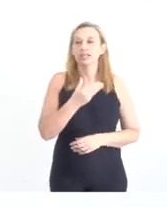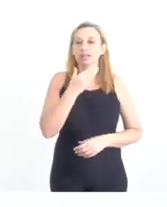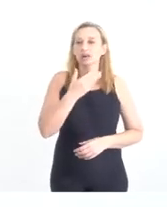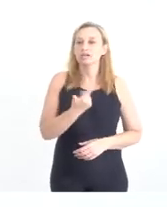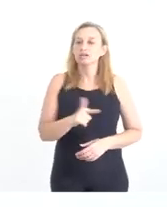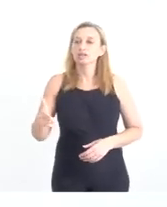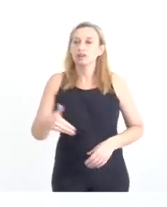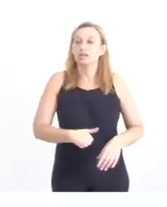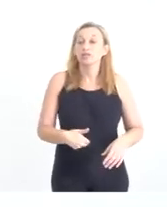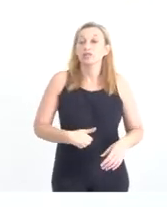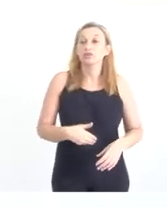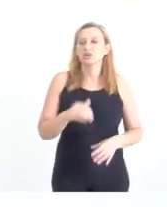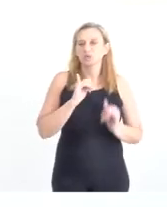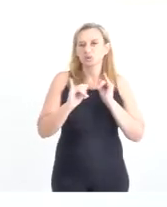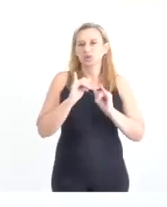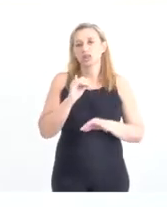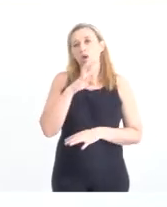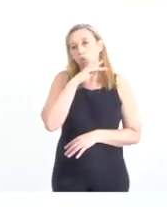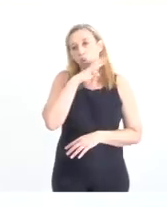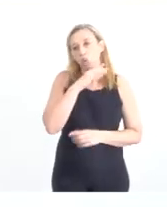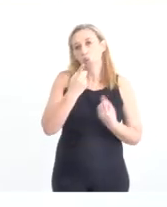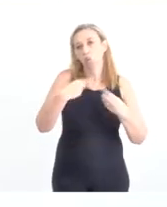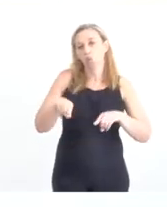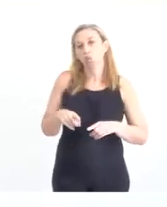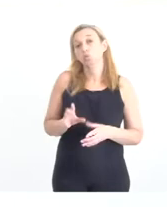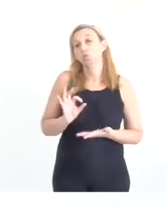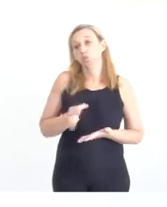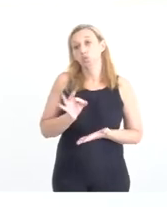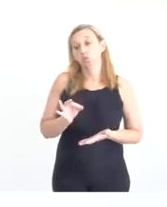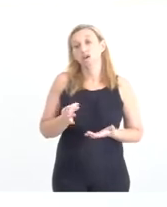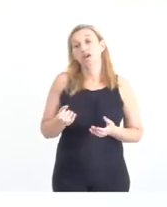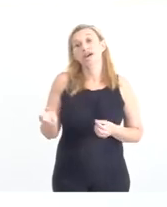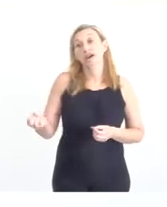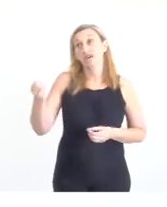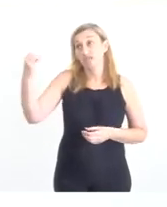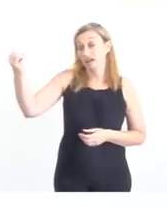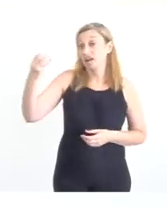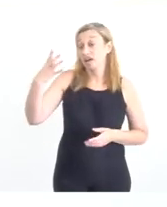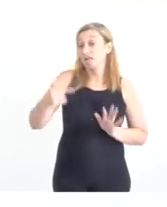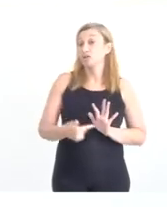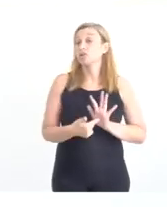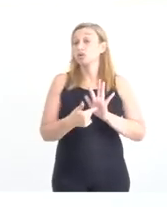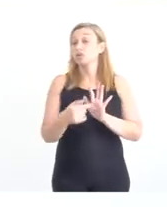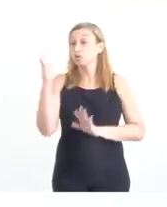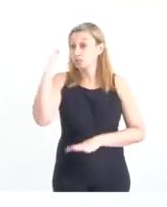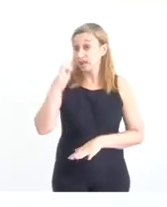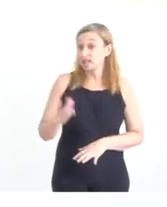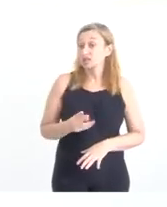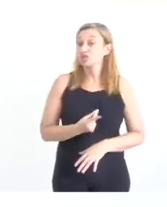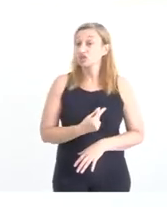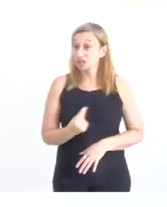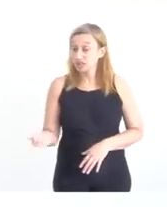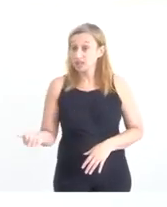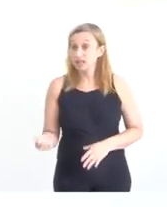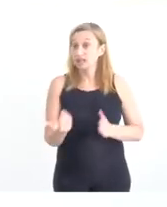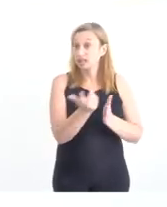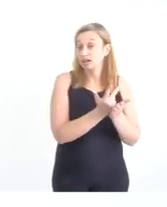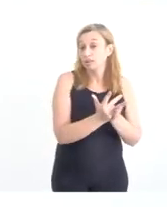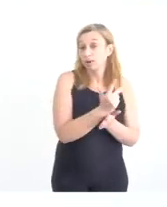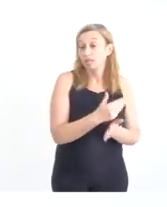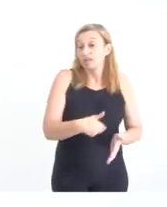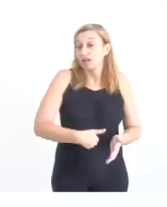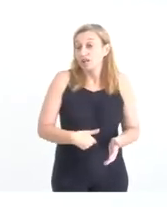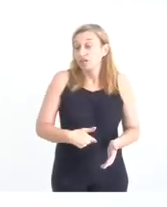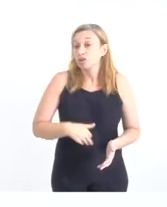foi uma péssima notícia contraditoriamente que revelava que o Brasil já tinha saído do mapa da fome da